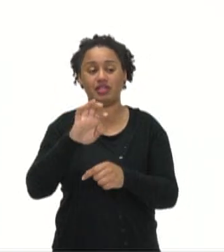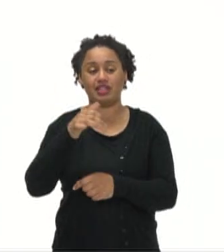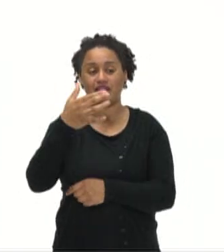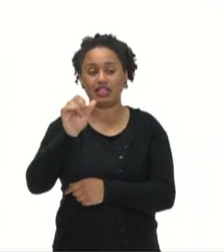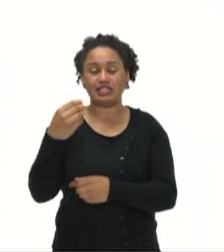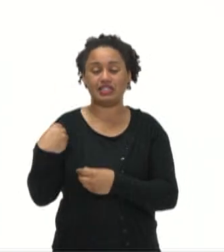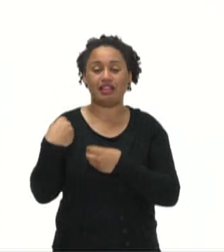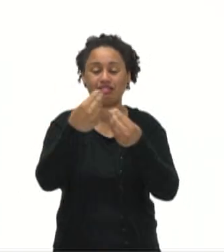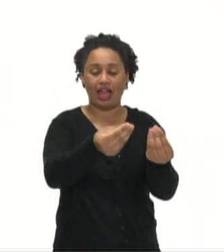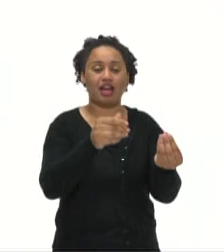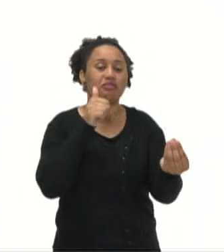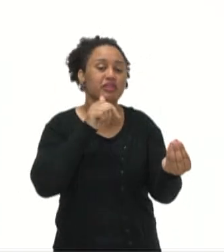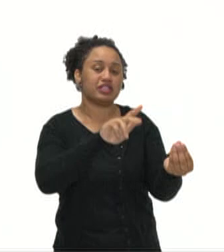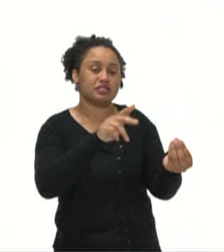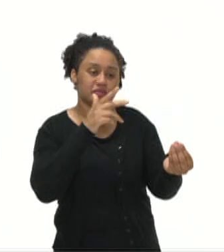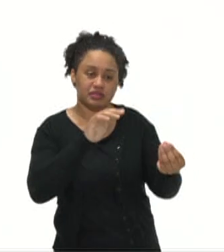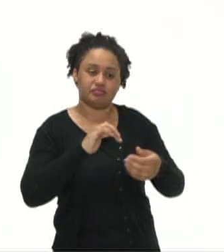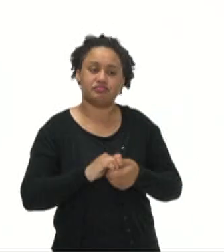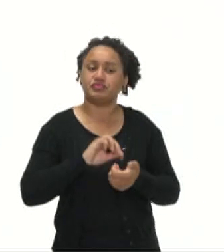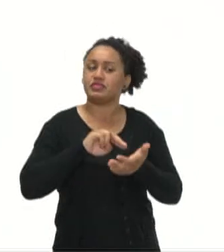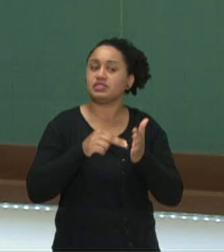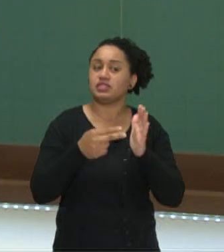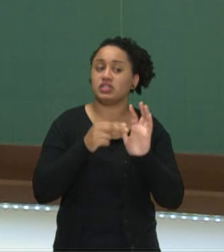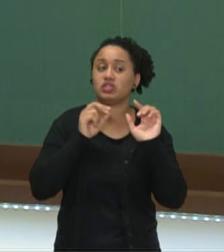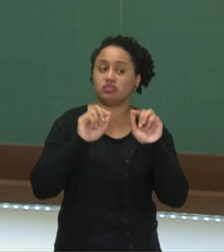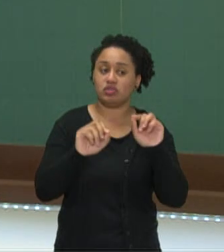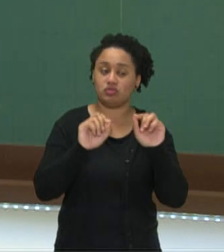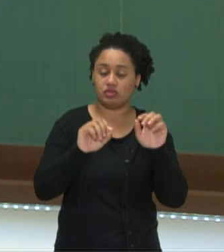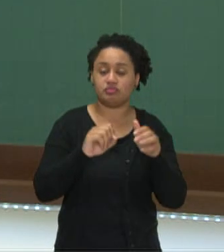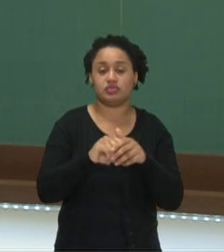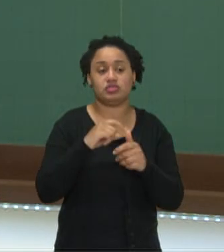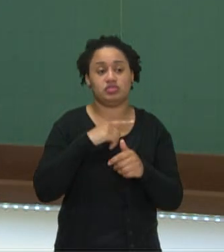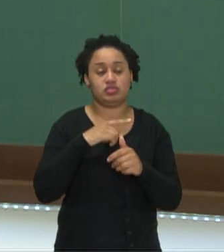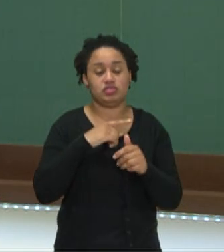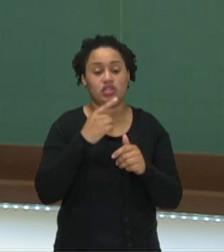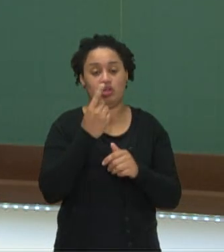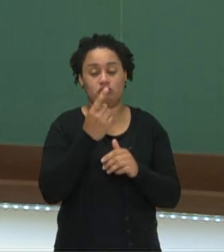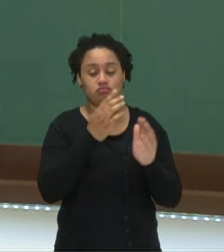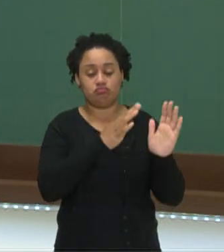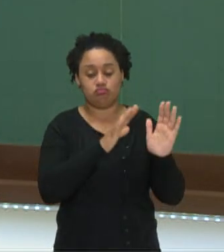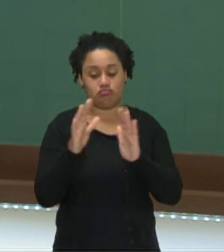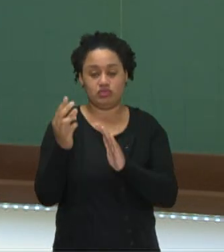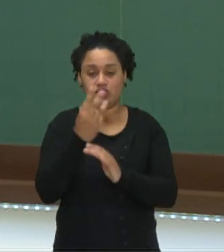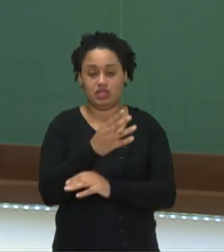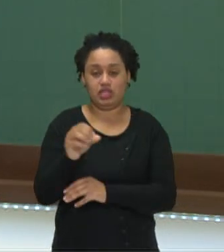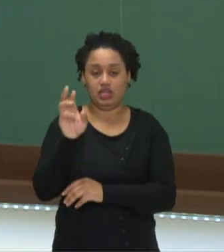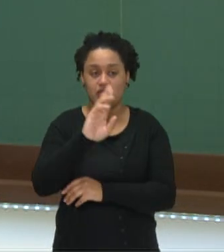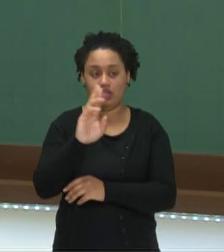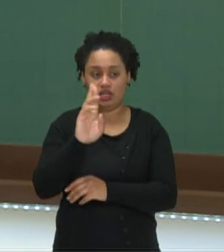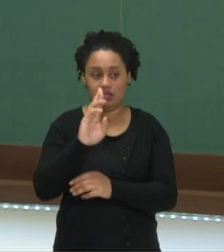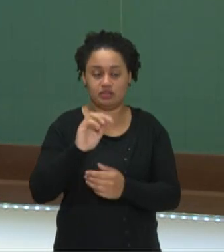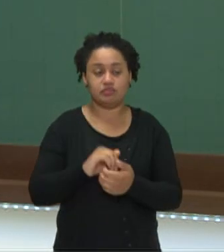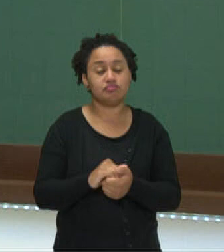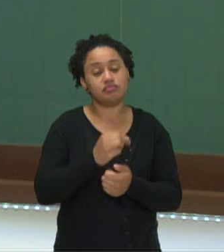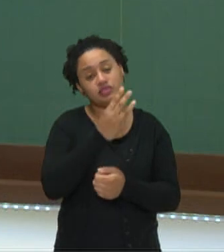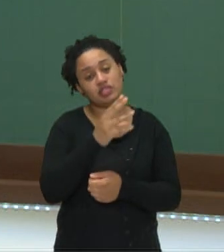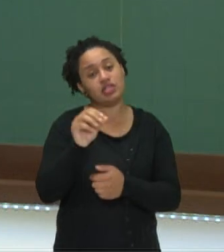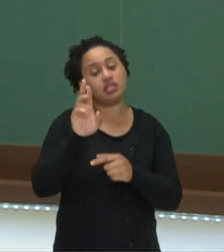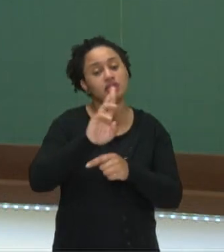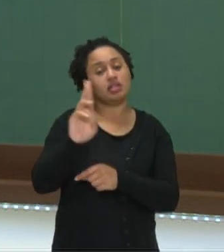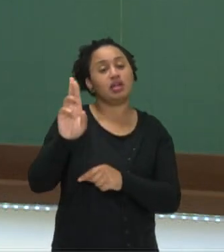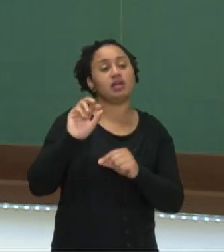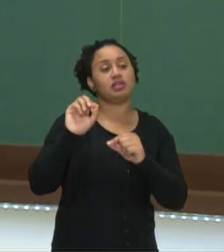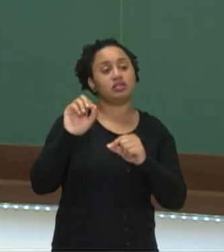sua irmã. Então, o que significa isso? Que a Jussara tinha um inteiro, que era os R$30. Esses